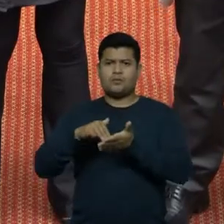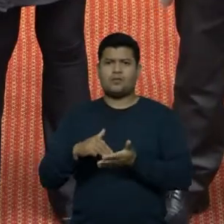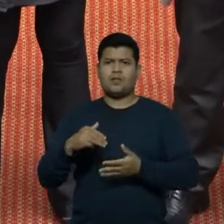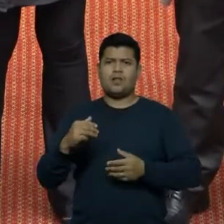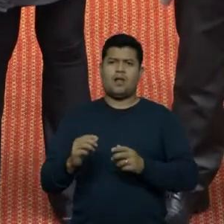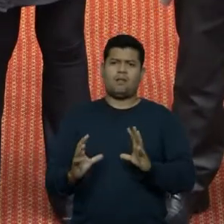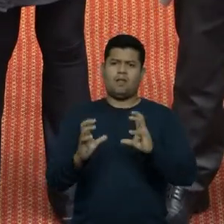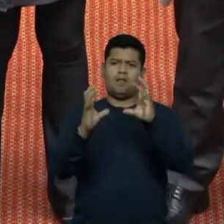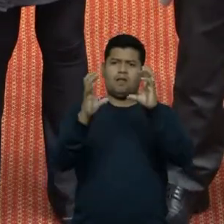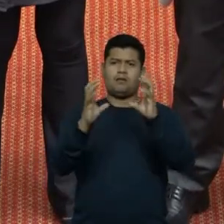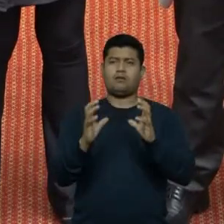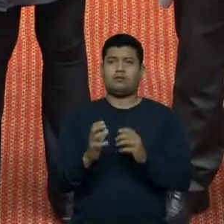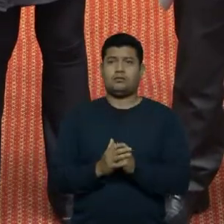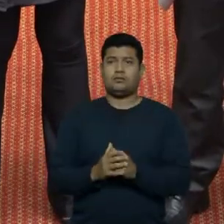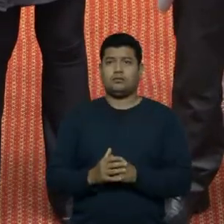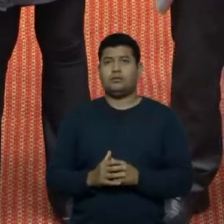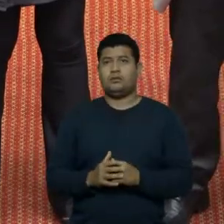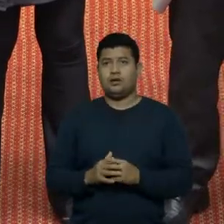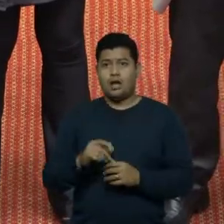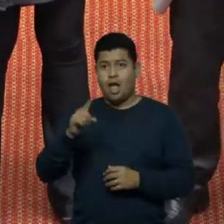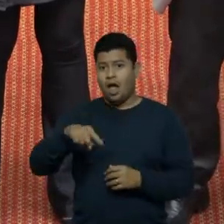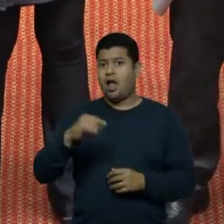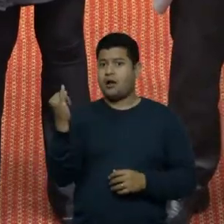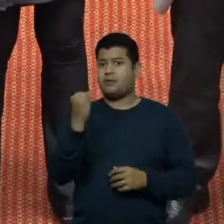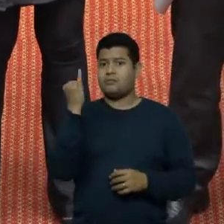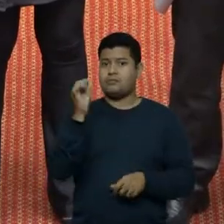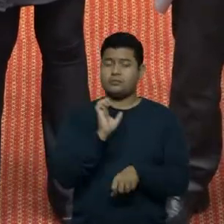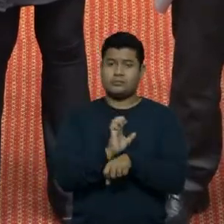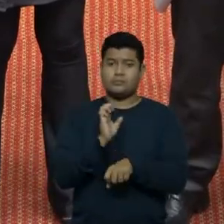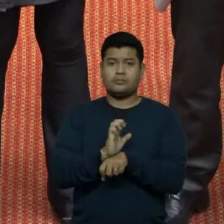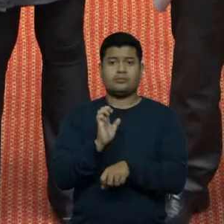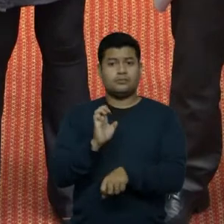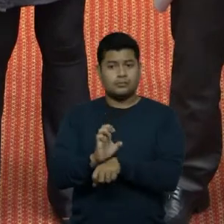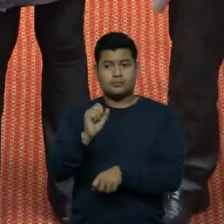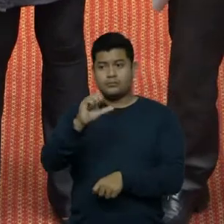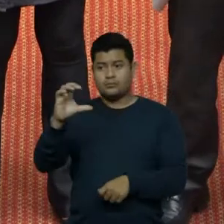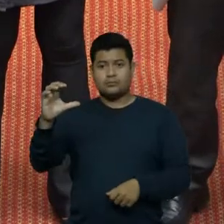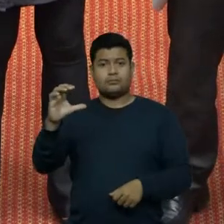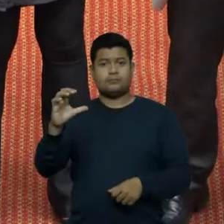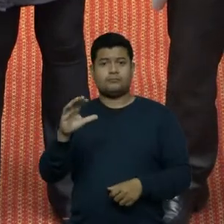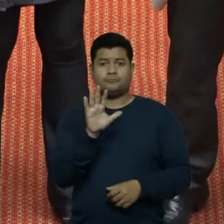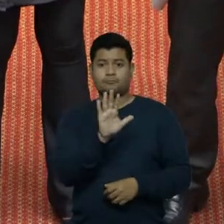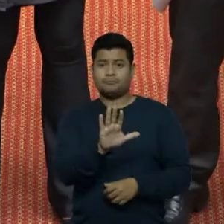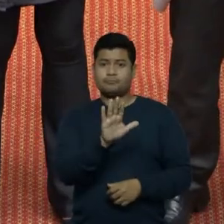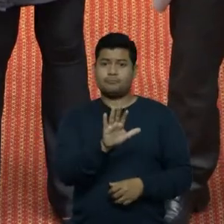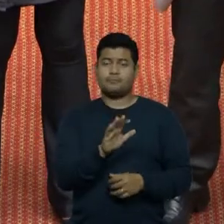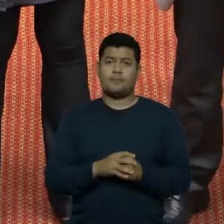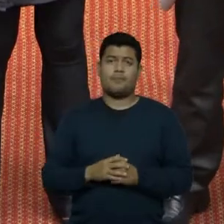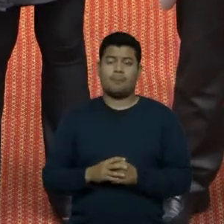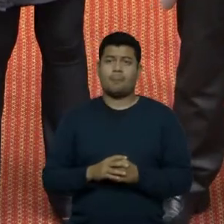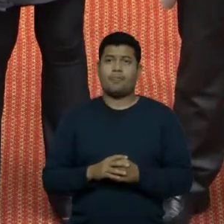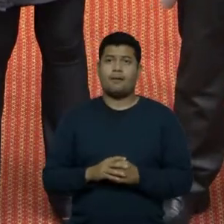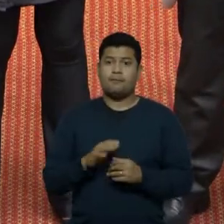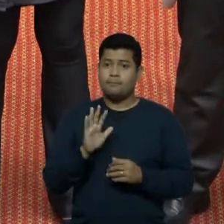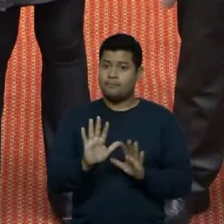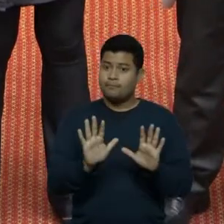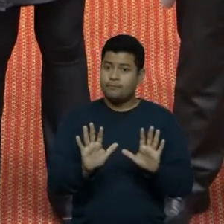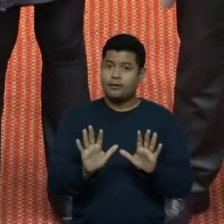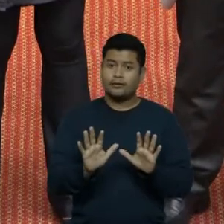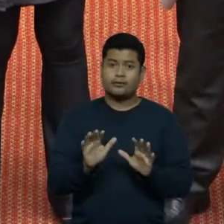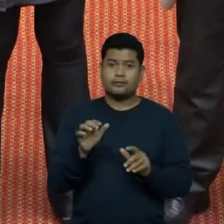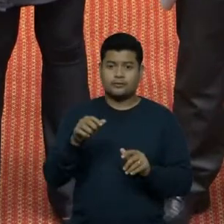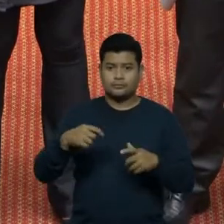criaram debates enormes isso aqui realmente é importante do estado da Santa Catarina agora a verdade também preciso sair desse